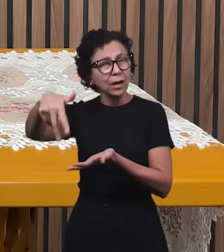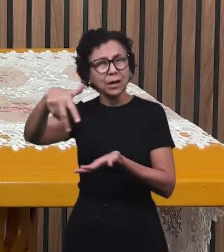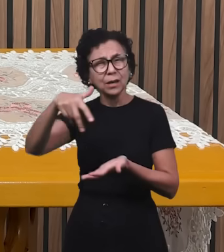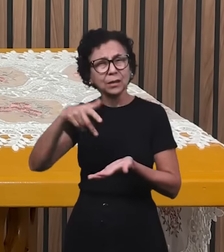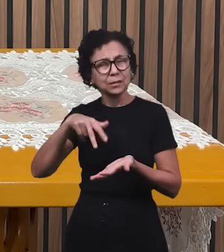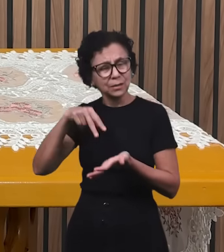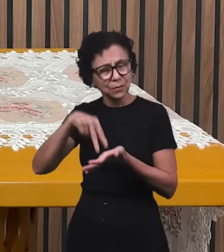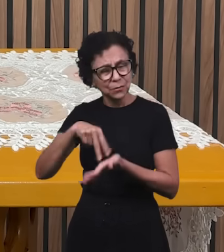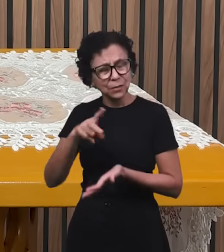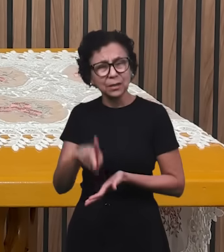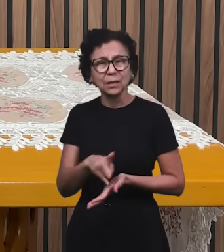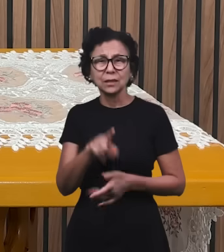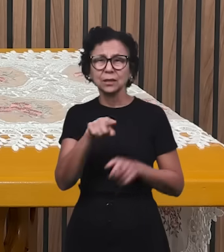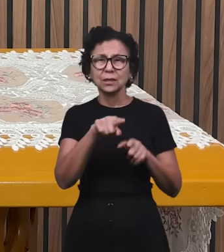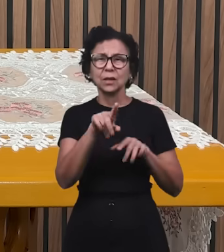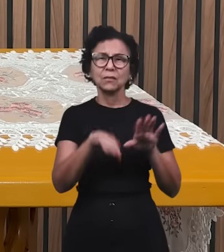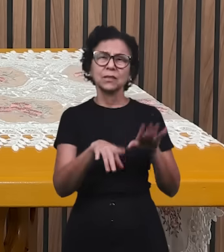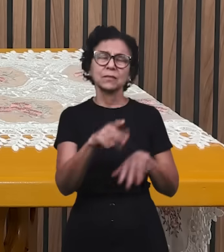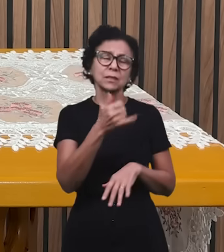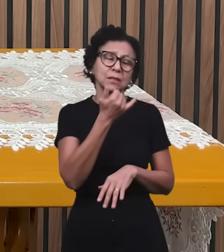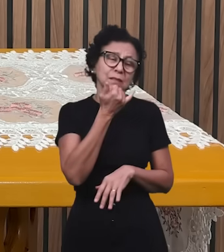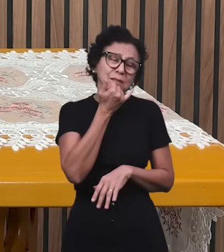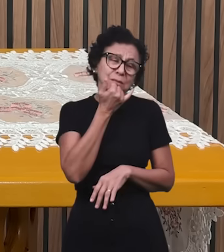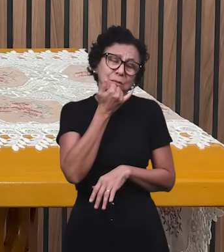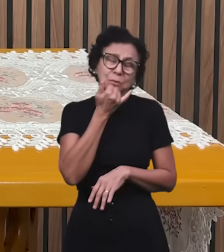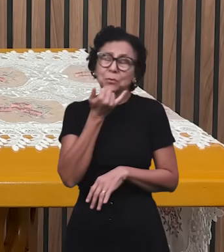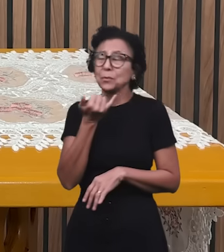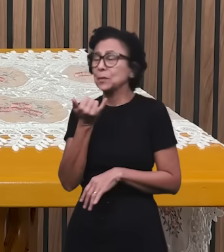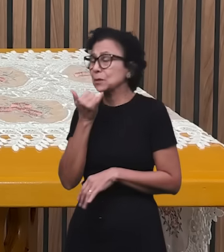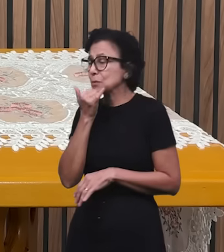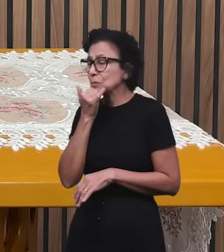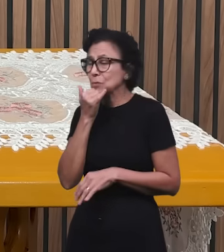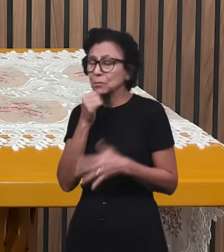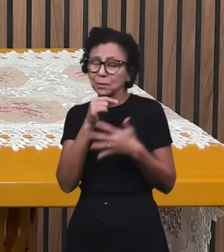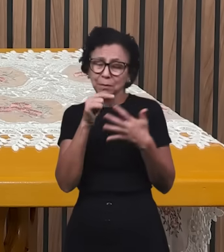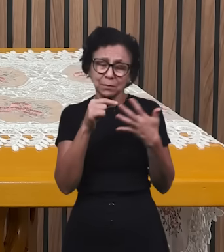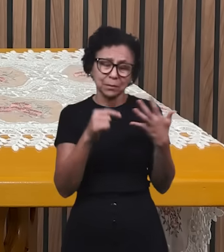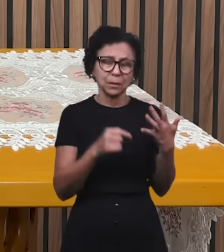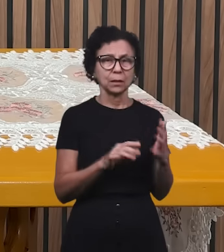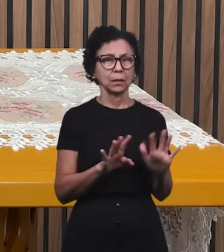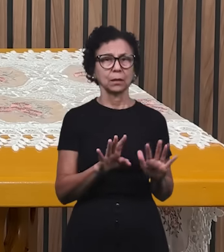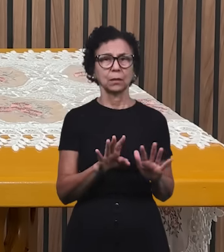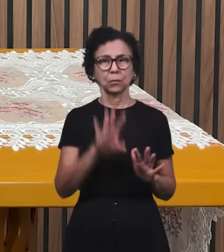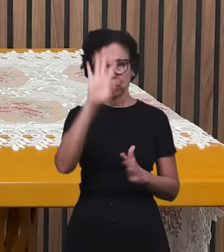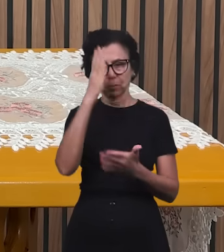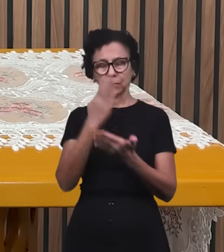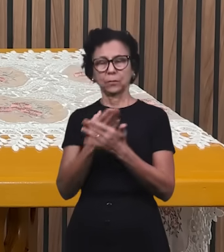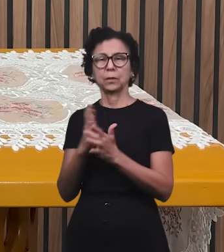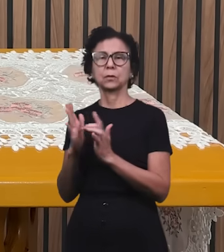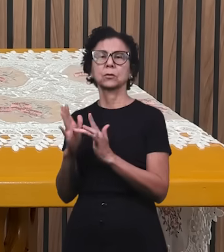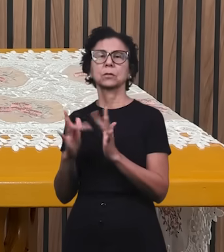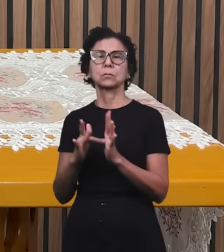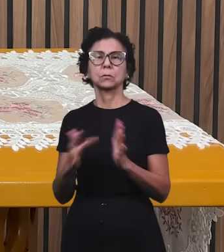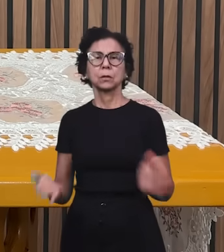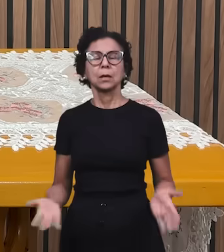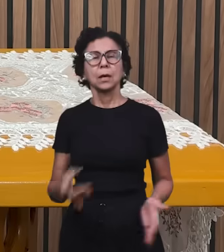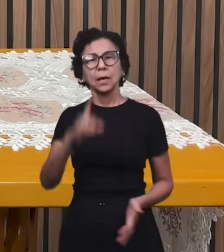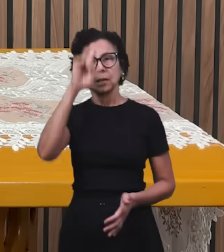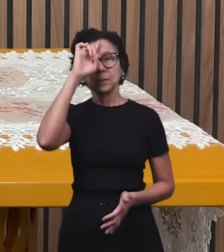ter muitas desculpas, mas diante de Jesus, Ele vai te dar essa palavra.